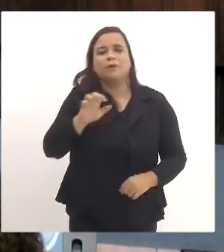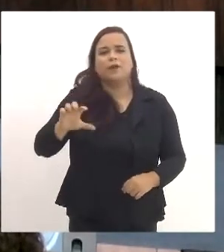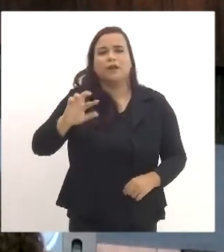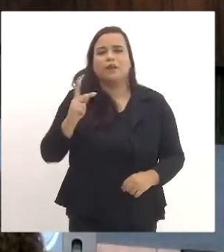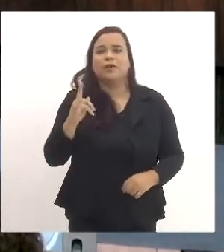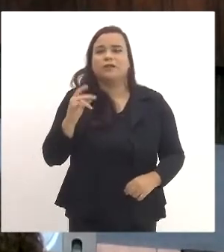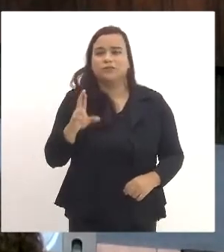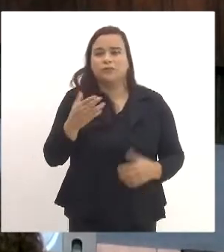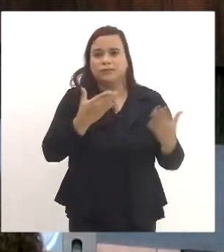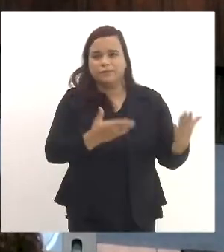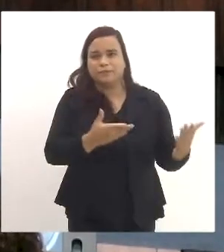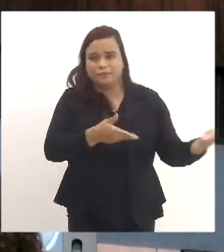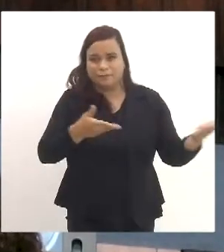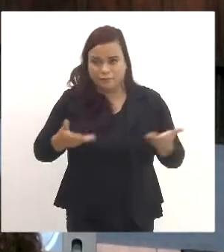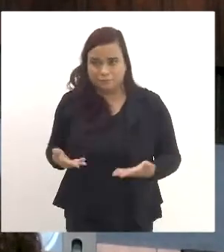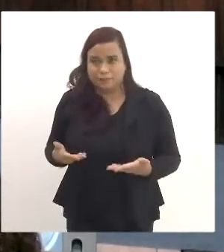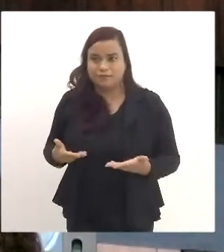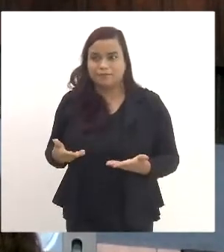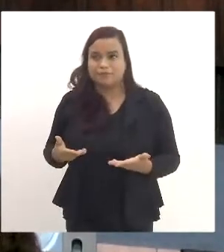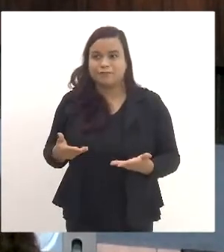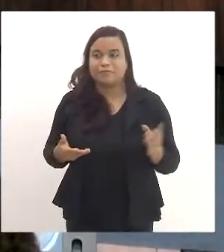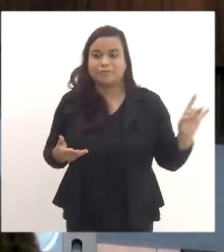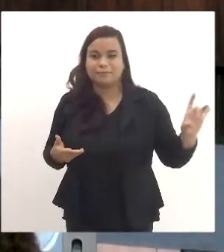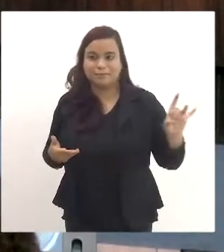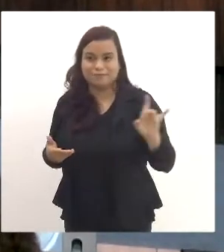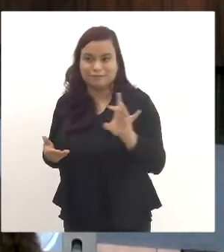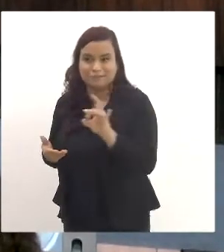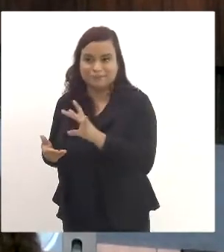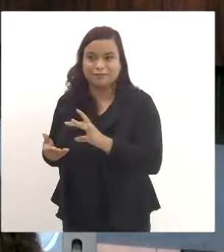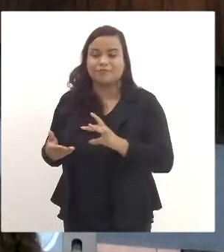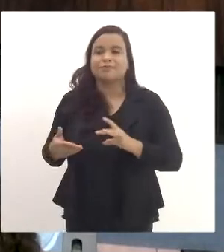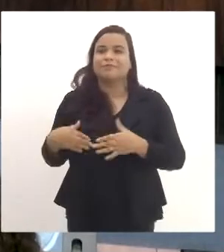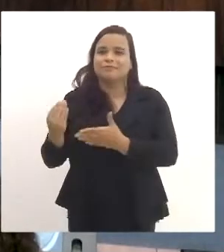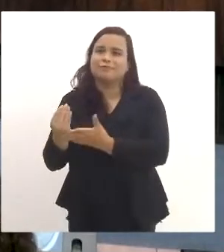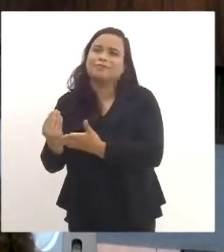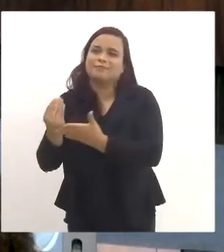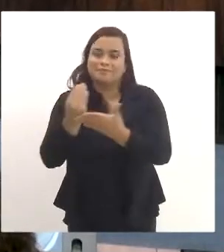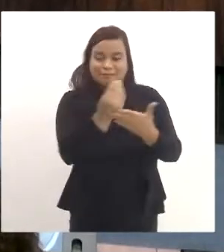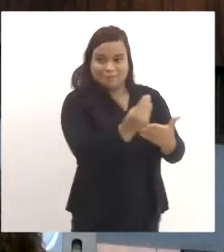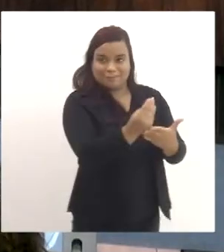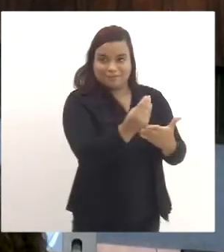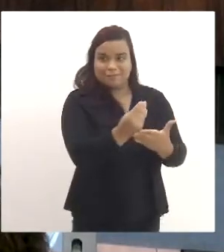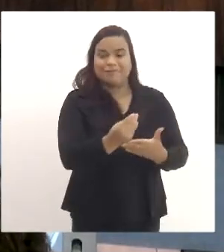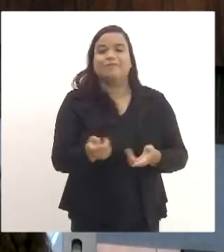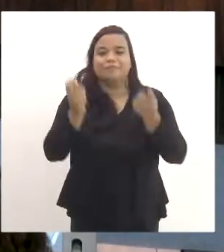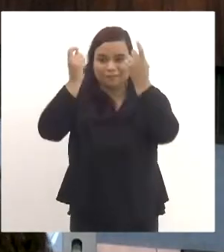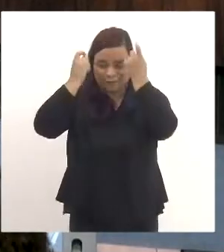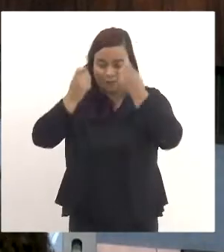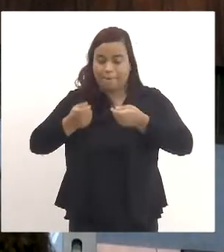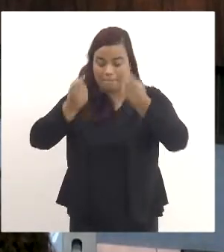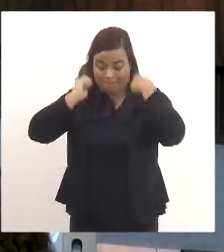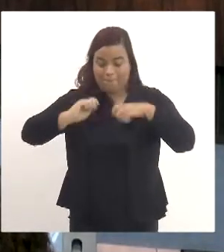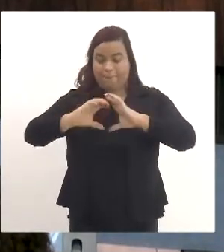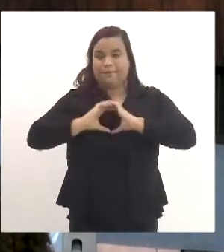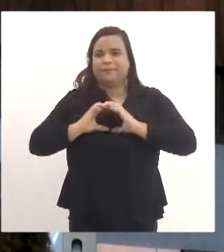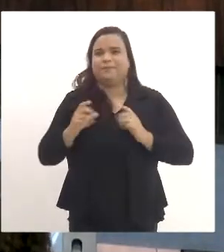convido os presentes aqui para que a gente possa fazer a entrega aqui da medalha e do